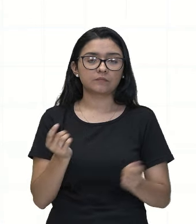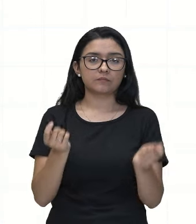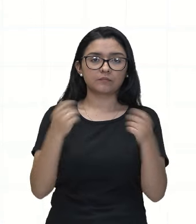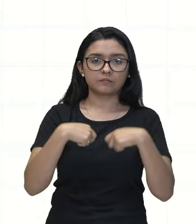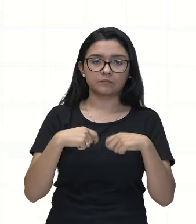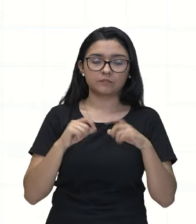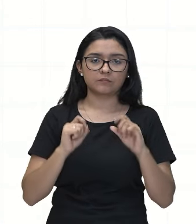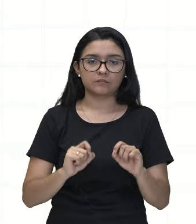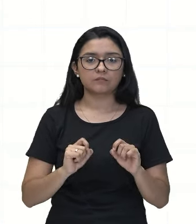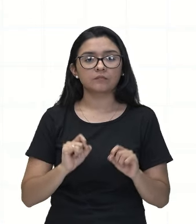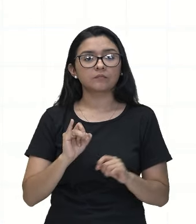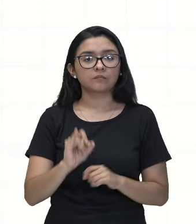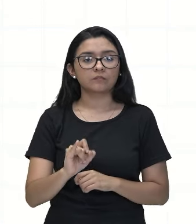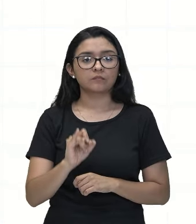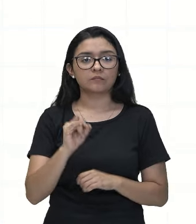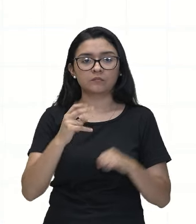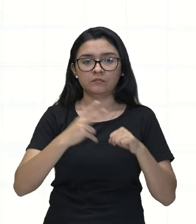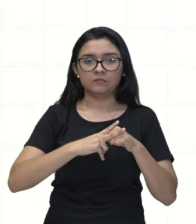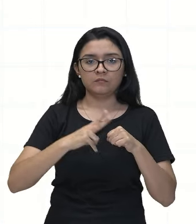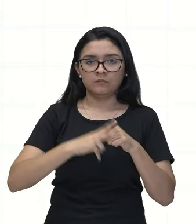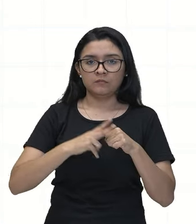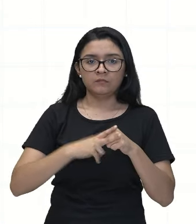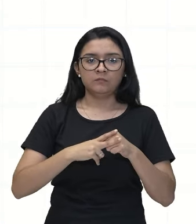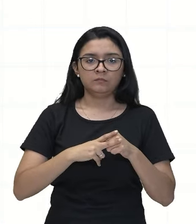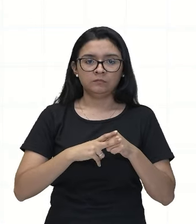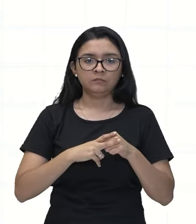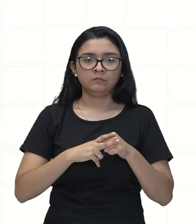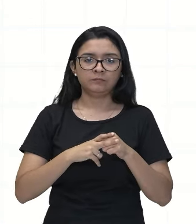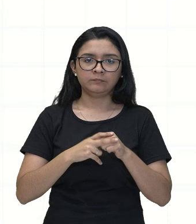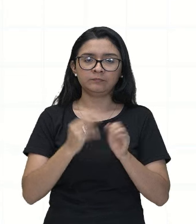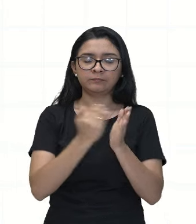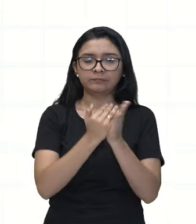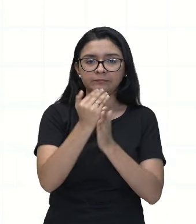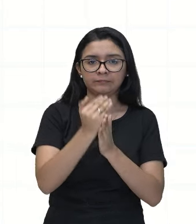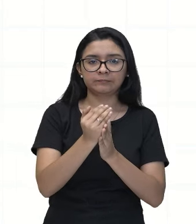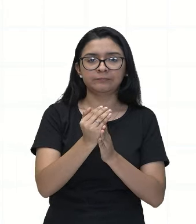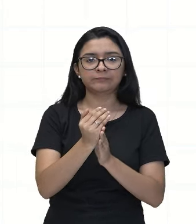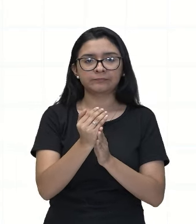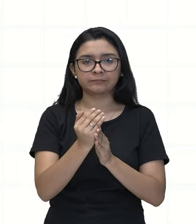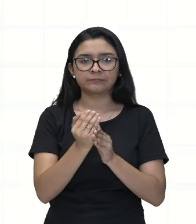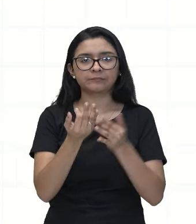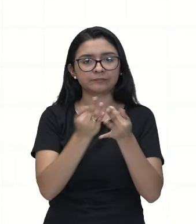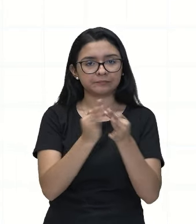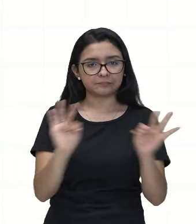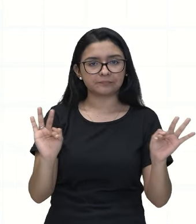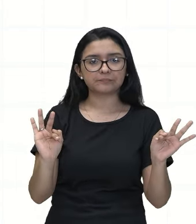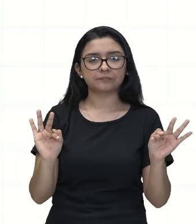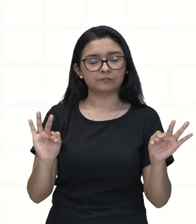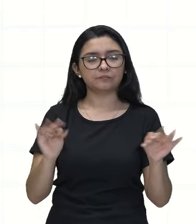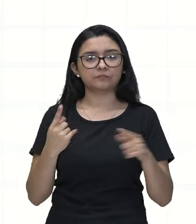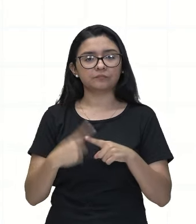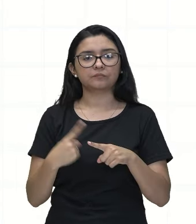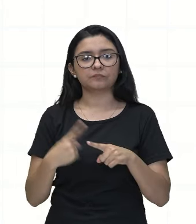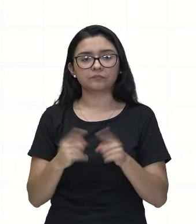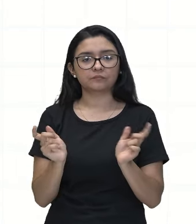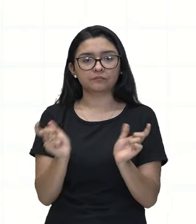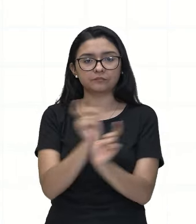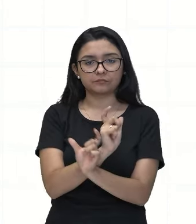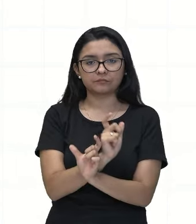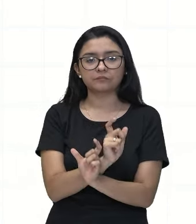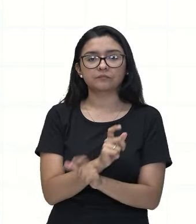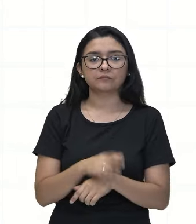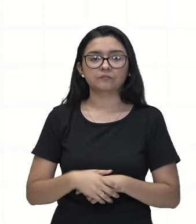acontecer se o verbo que tá aqui ó reinava começar a oração tá porque ele tá invertido